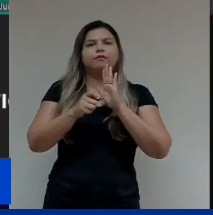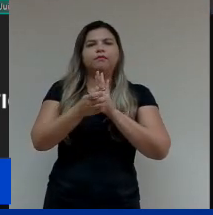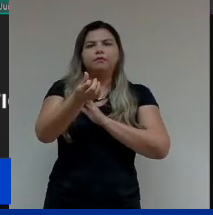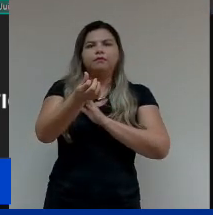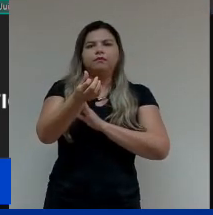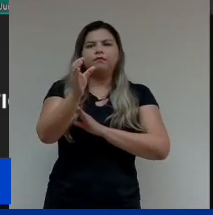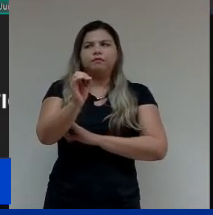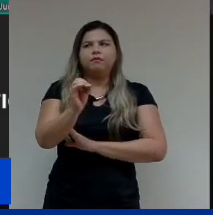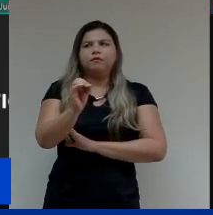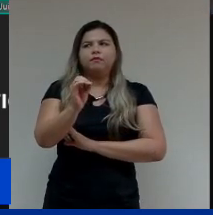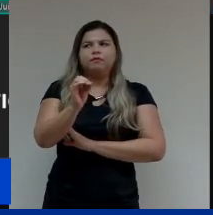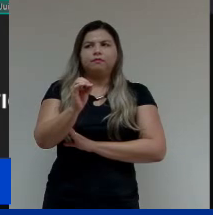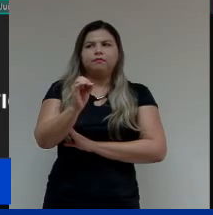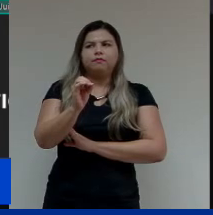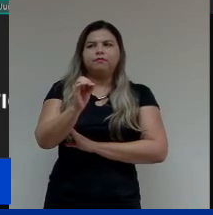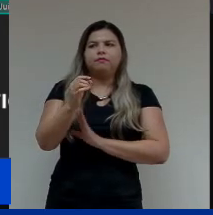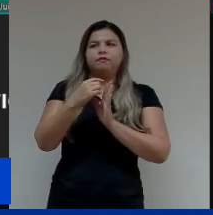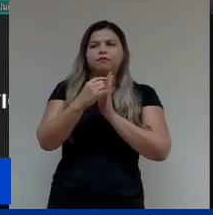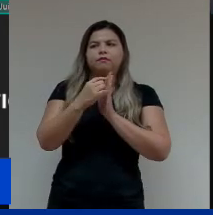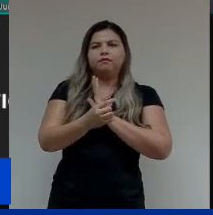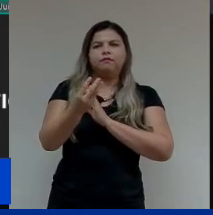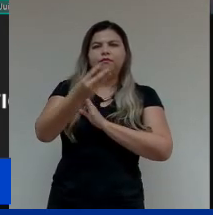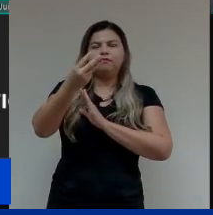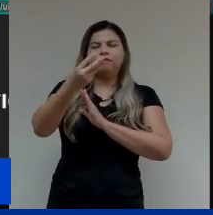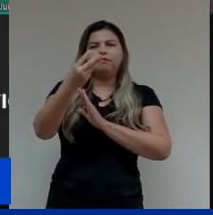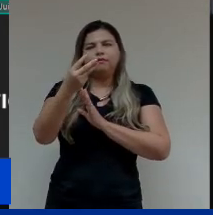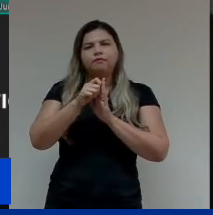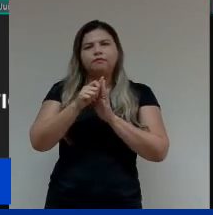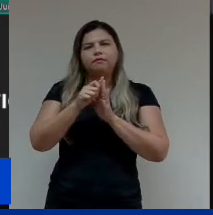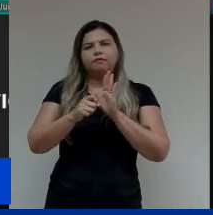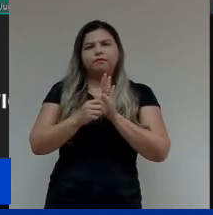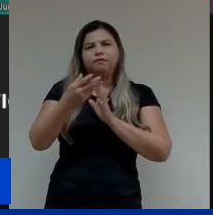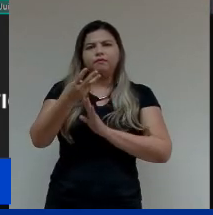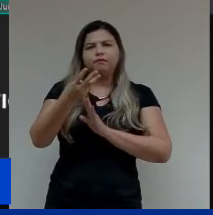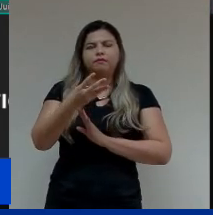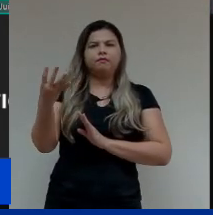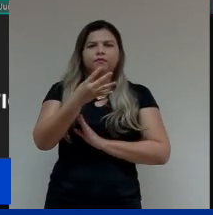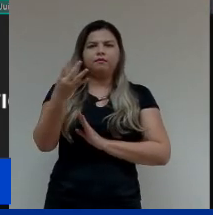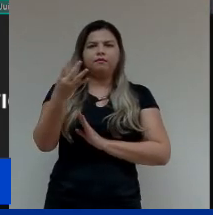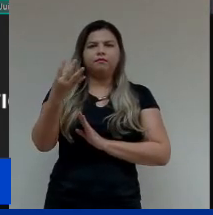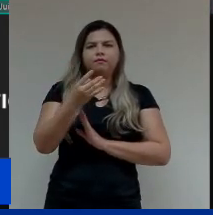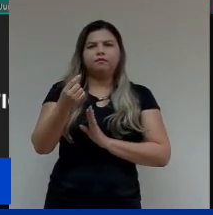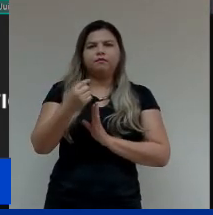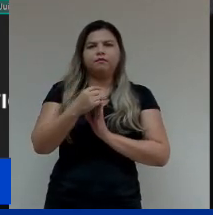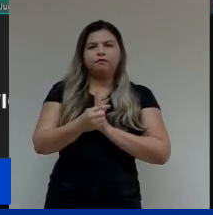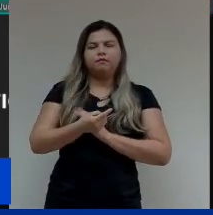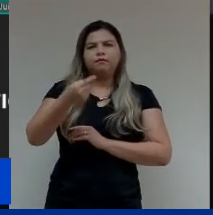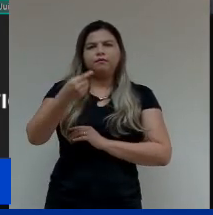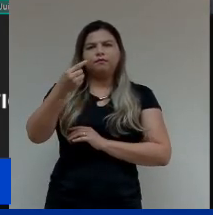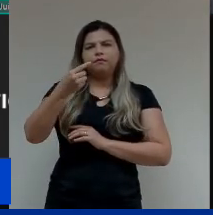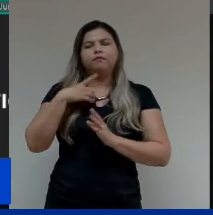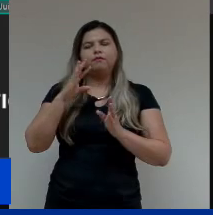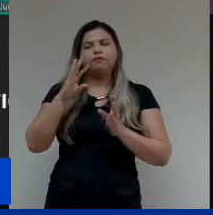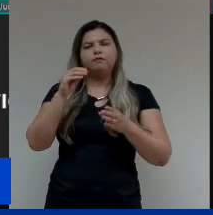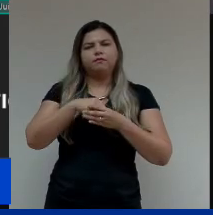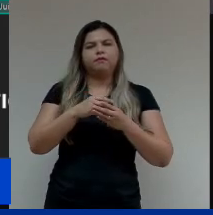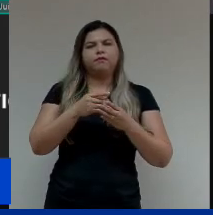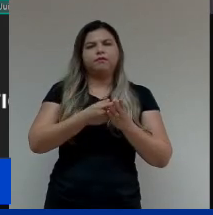60, caput, parágrafo 3º e artigo 44, parágrafo 1º da mesma